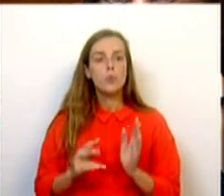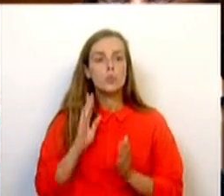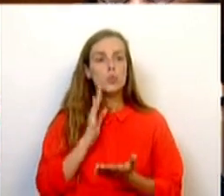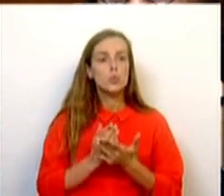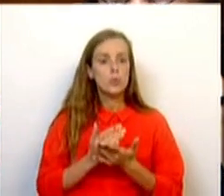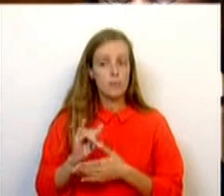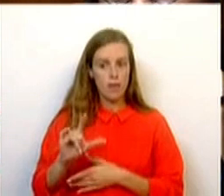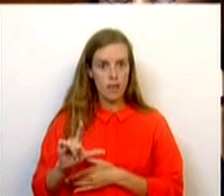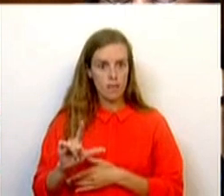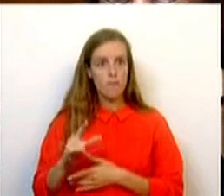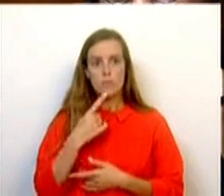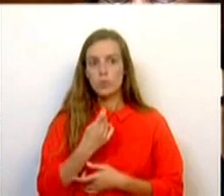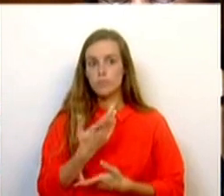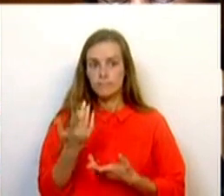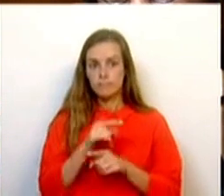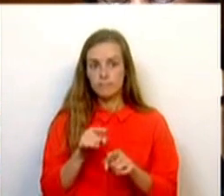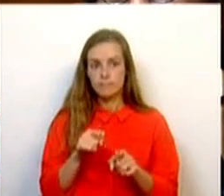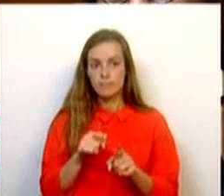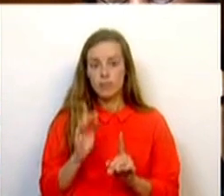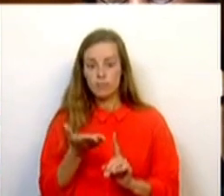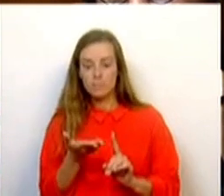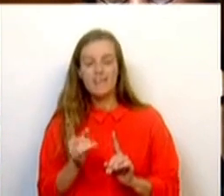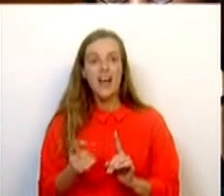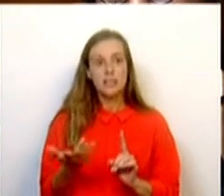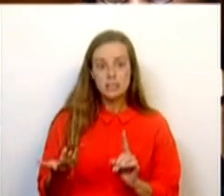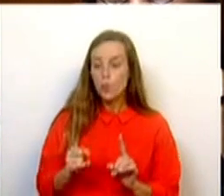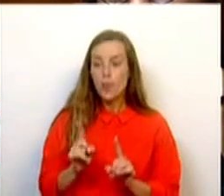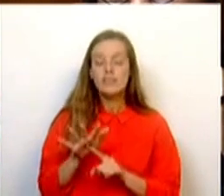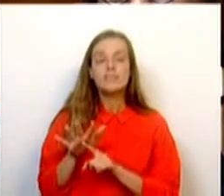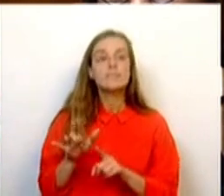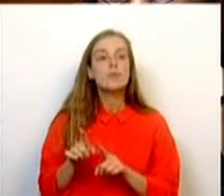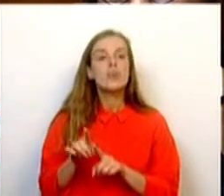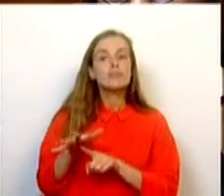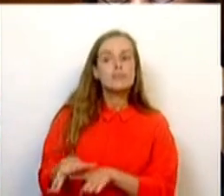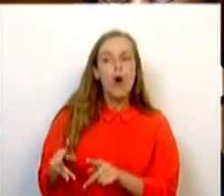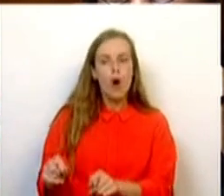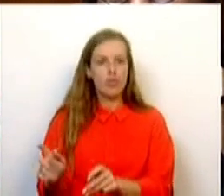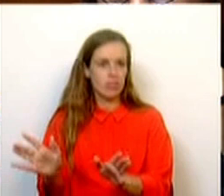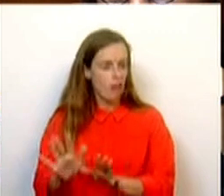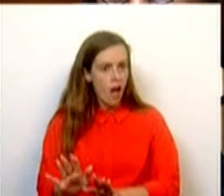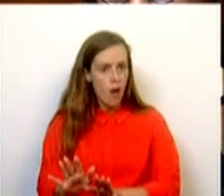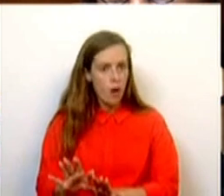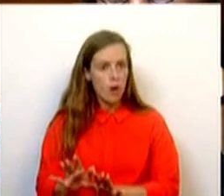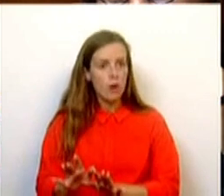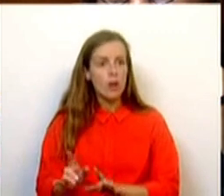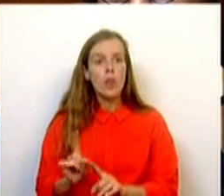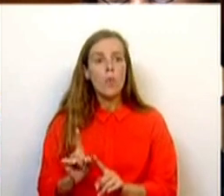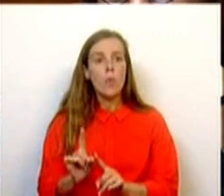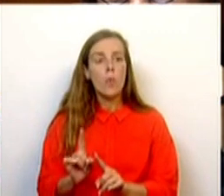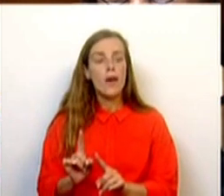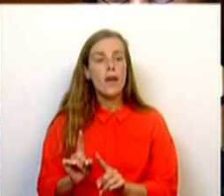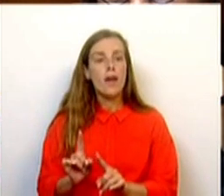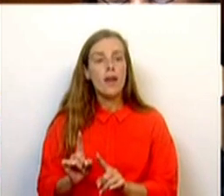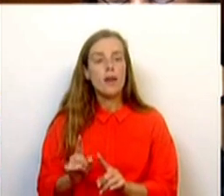Liberal, o que aqui se pune não é a discriminação e o ódio. O que aqui se pune não é, desculpem, não são as